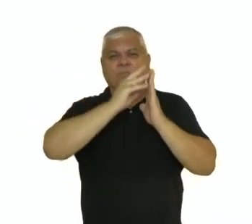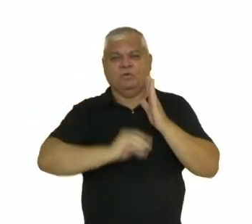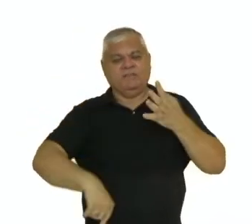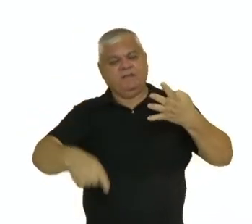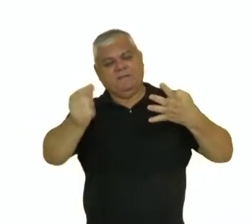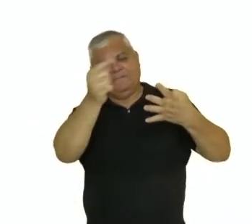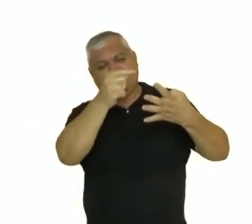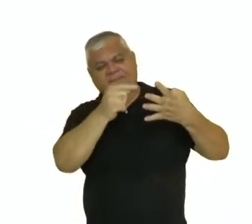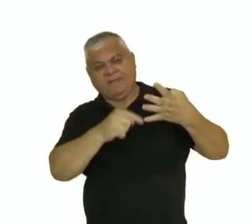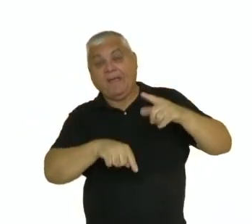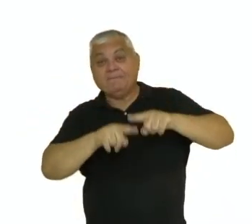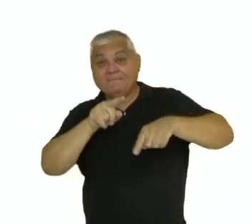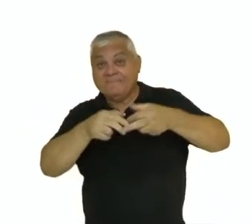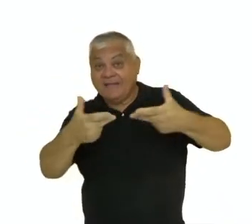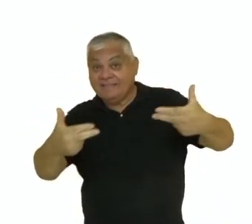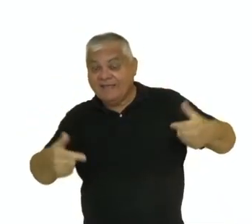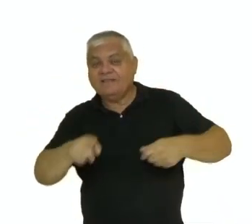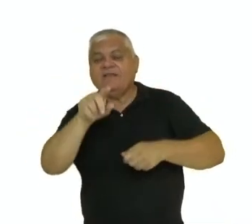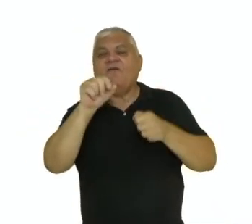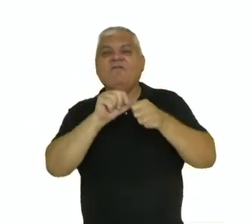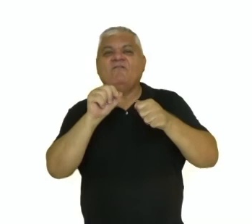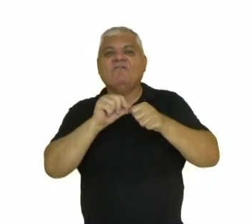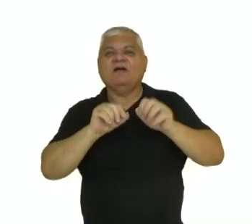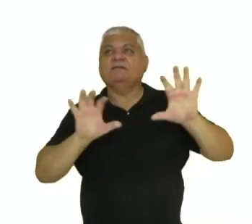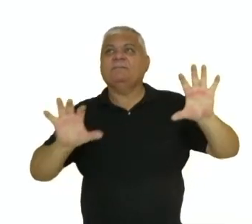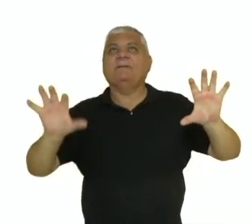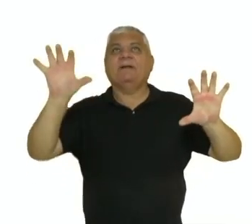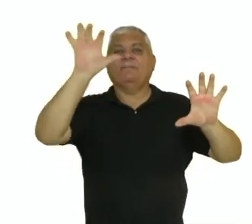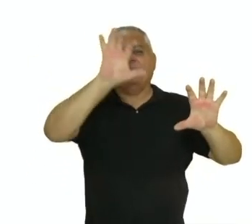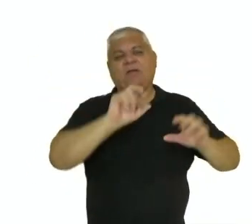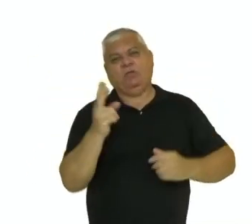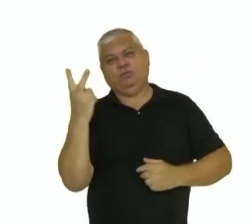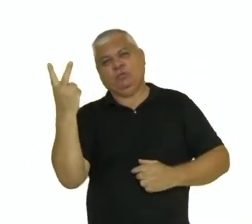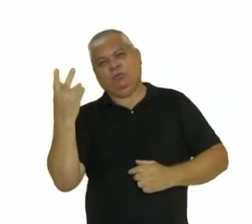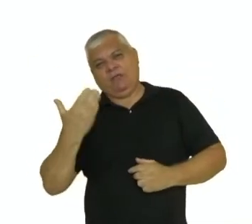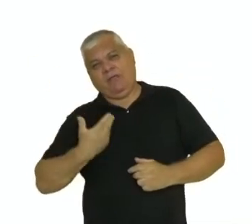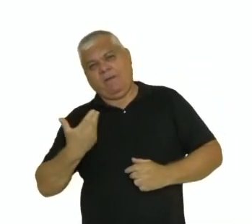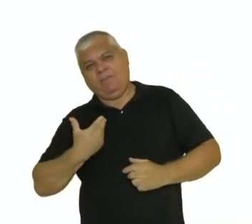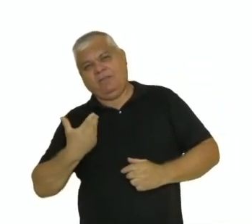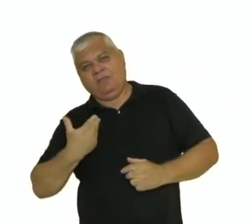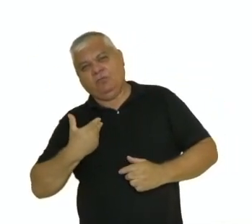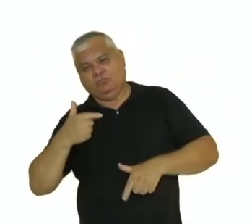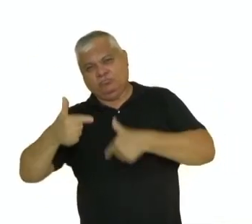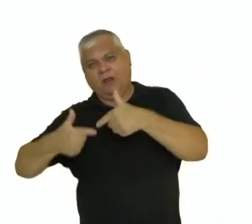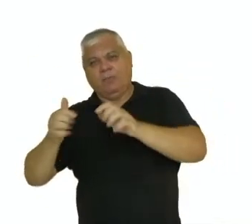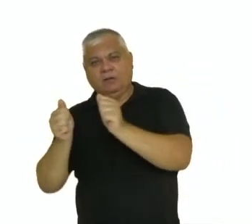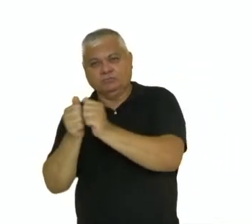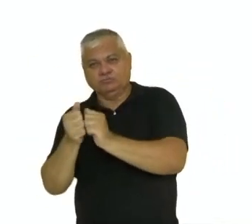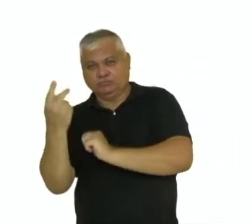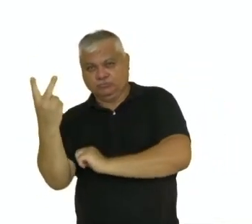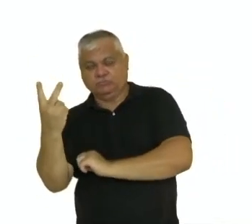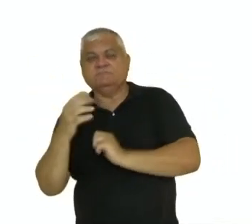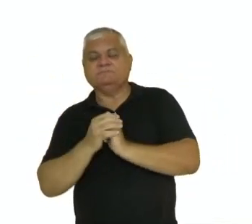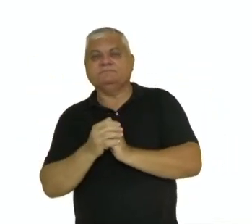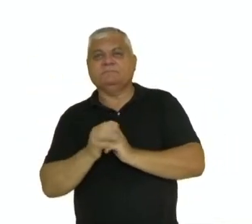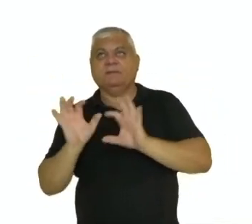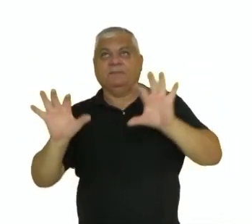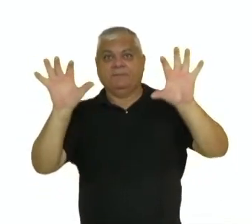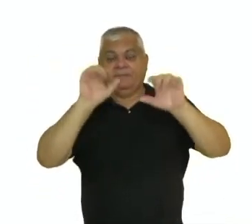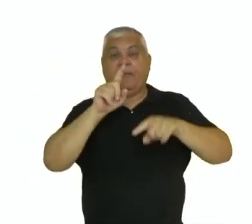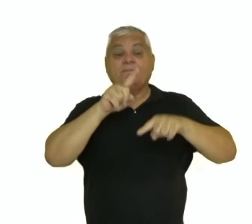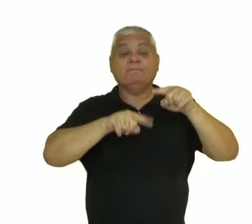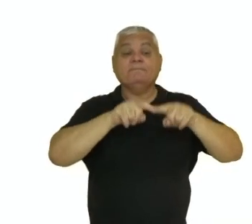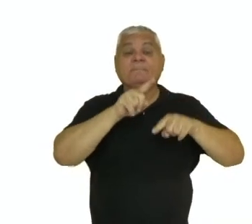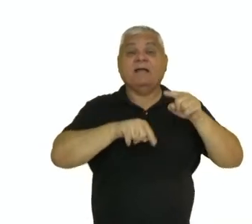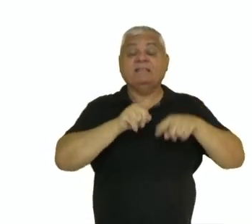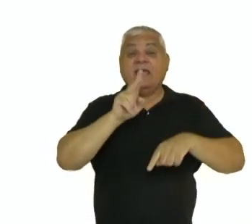da matéria, construa um mapa conceitual em duplas ou em grupos, fazendo os seguintes apontamentos. A matéria é maciça